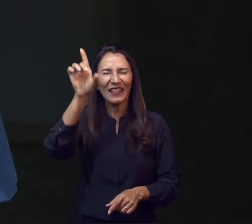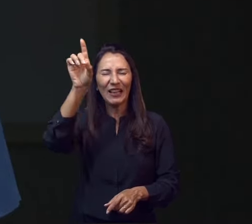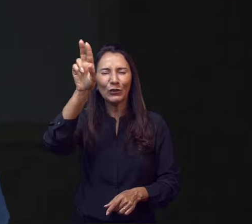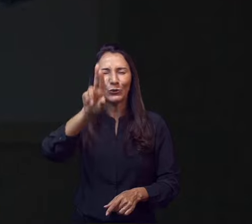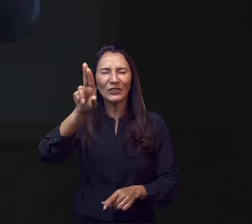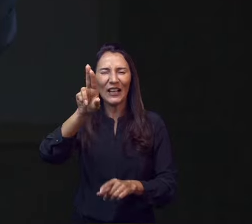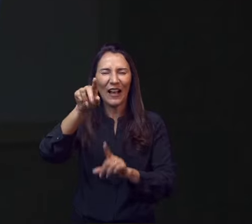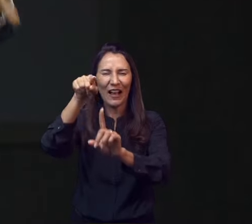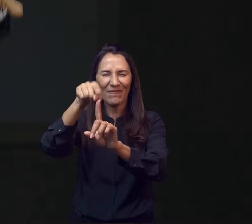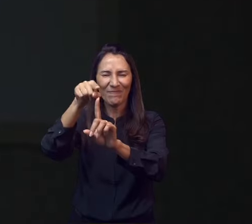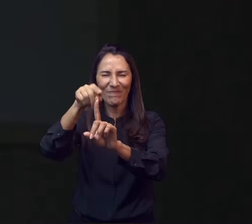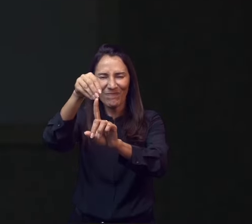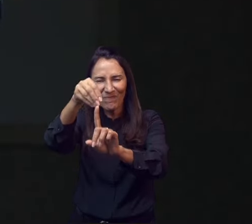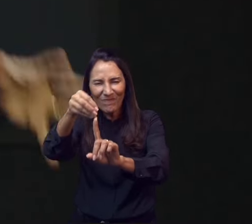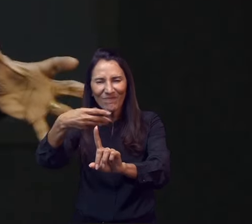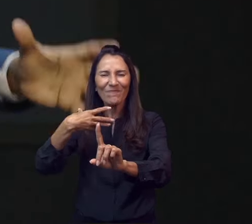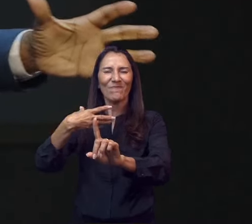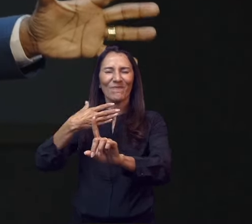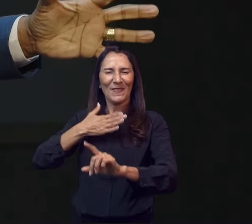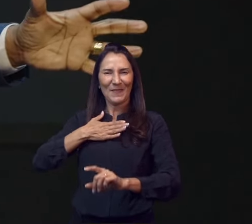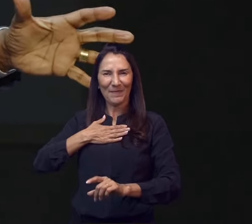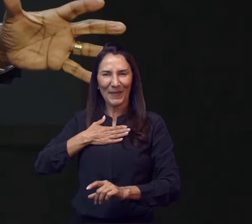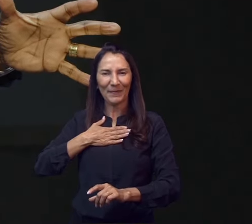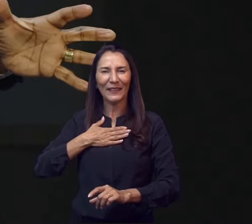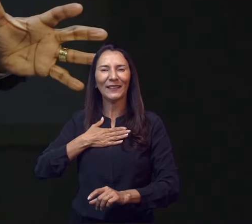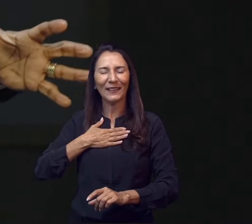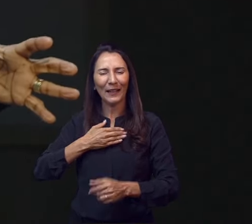vai abençoar a minha vida